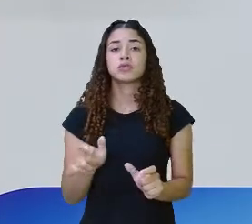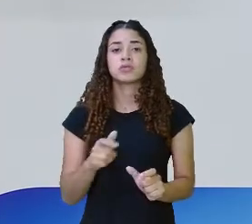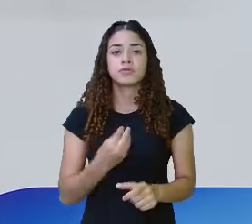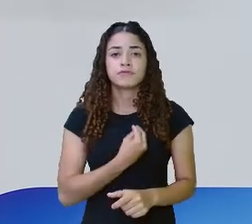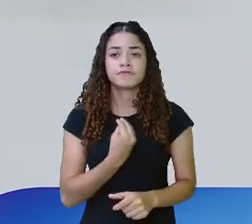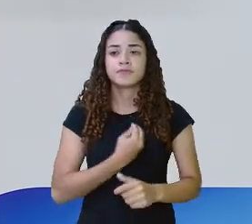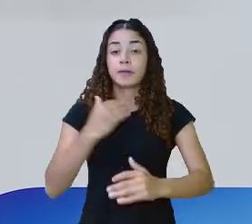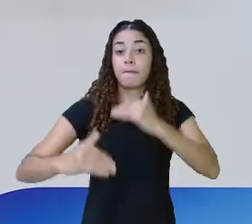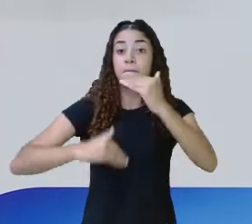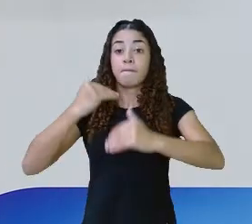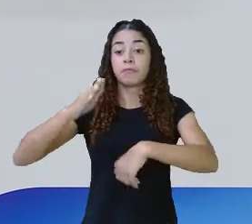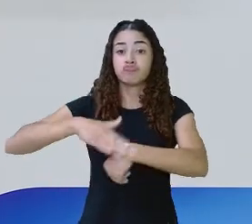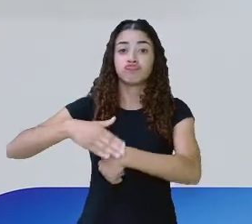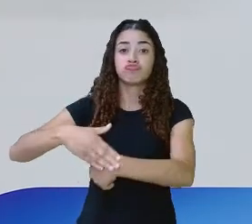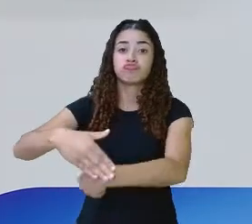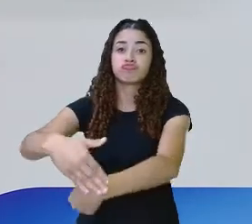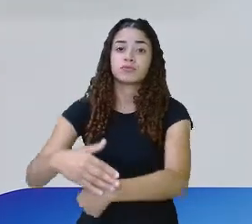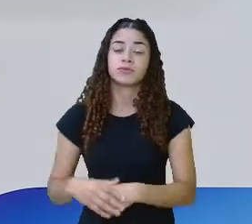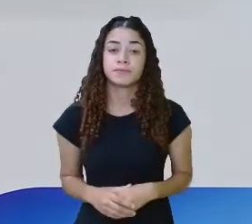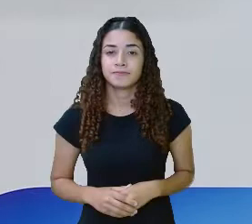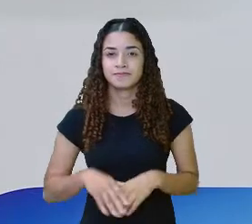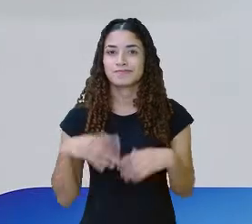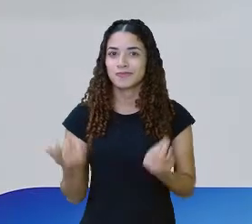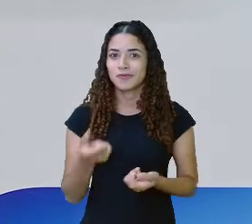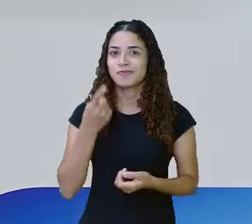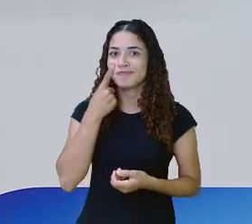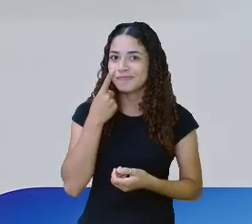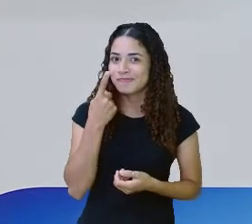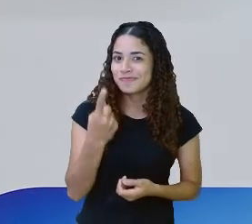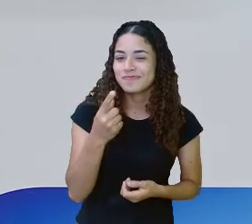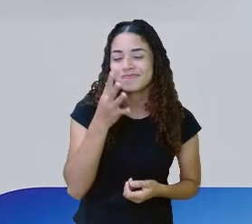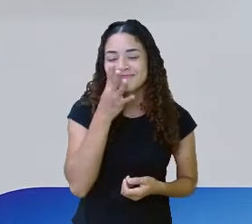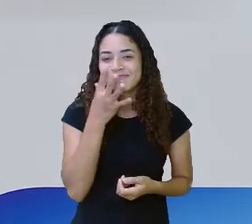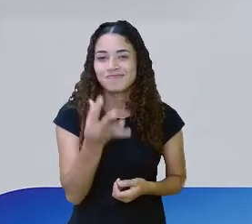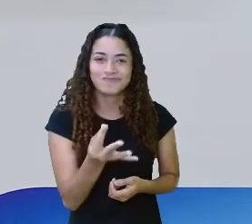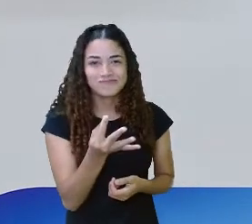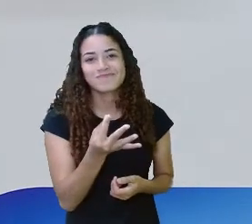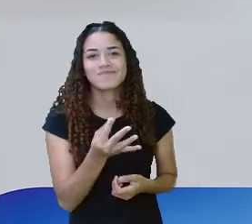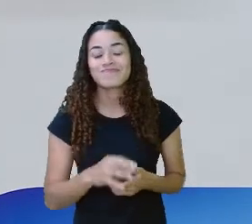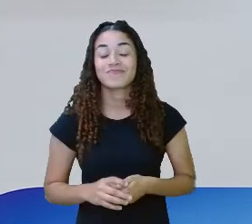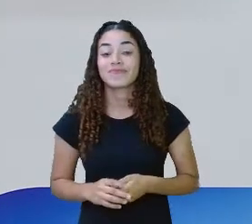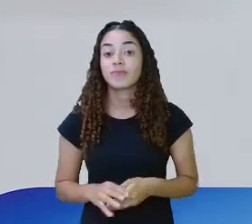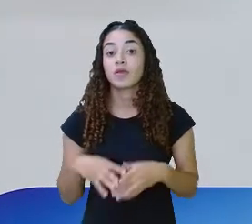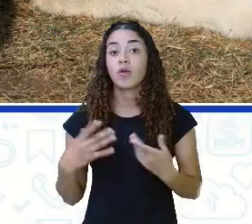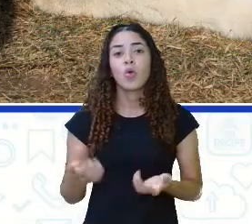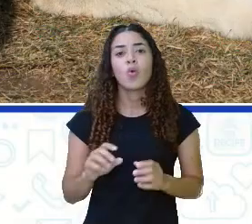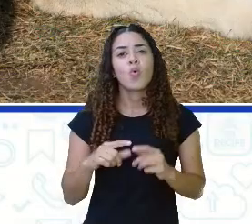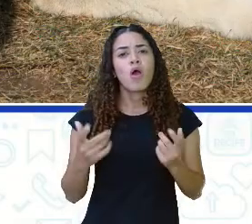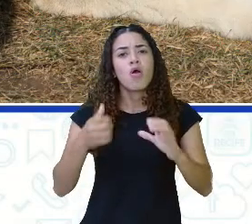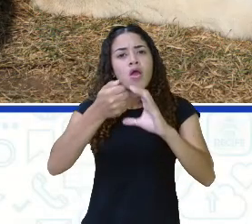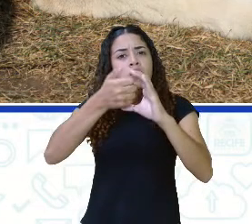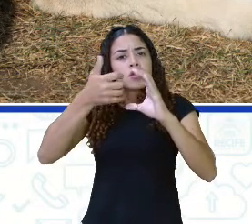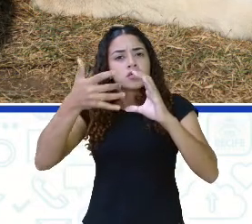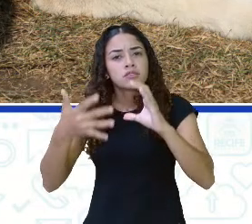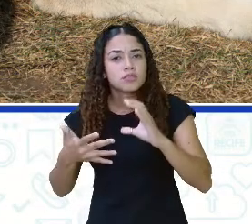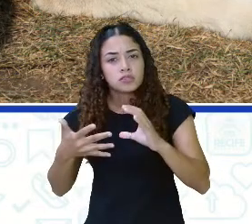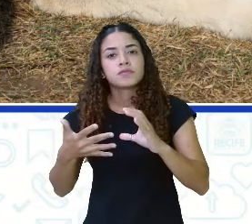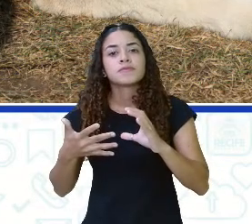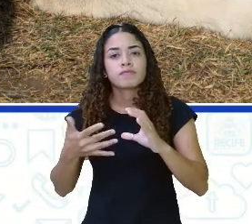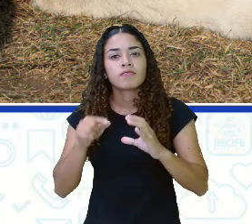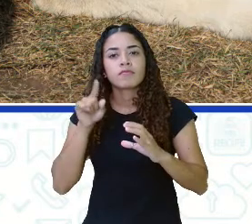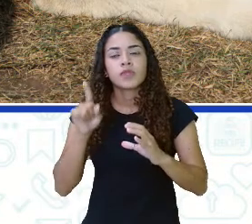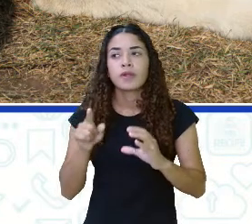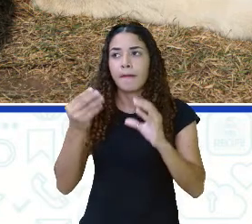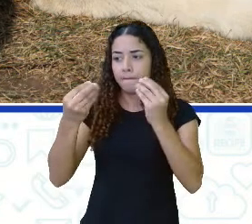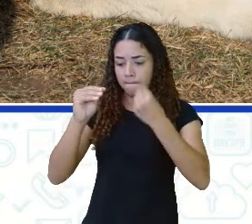do tempo, tá certo? Então, vamos ficar de olho aí nessa história da seleção natural. Quais são as características, né, que ele colocou